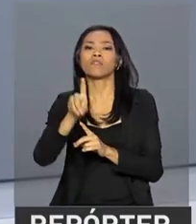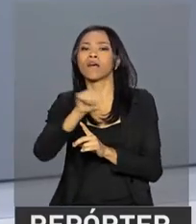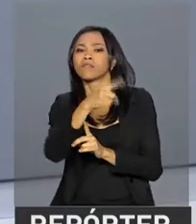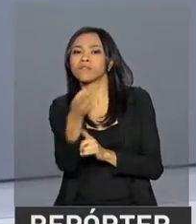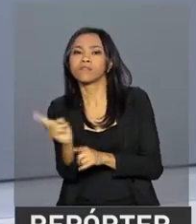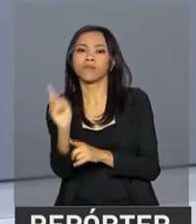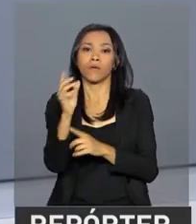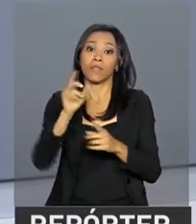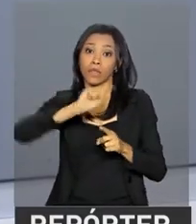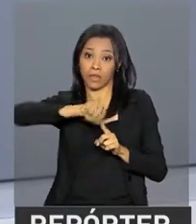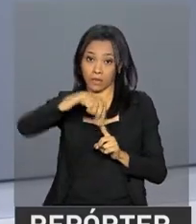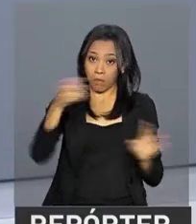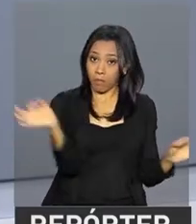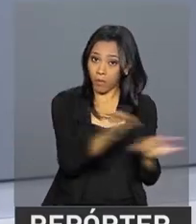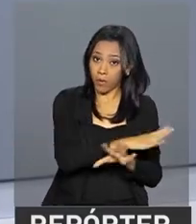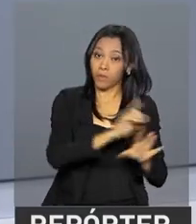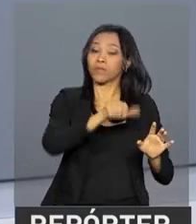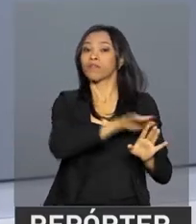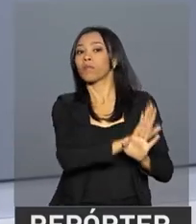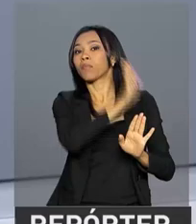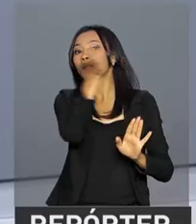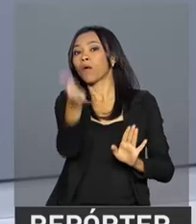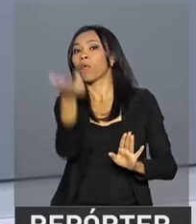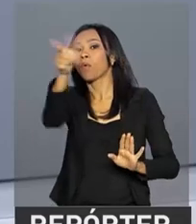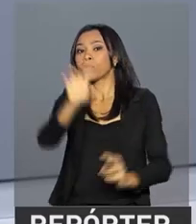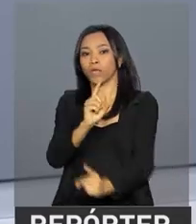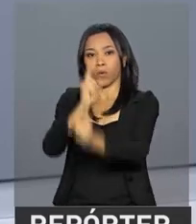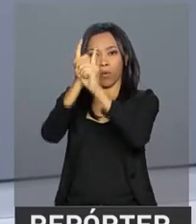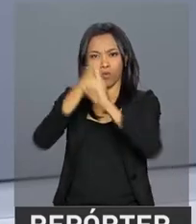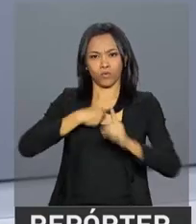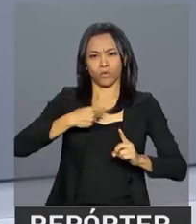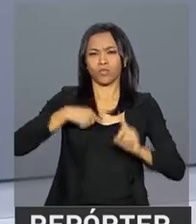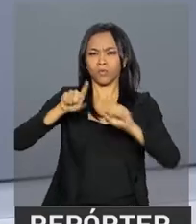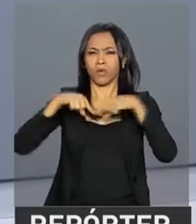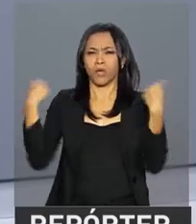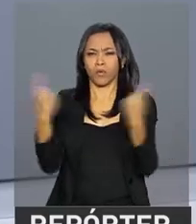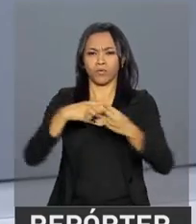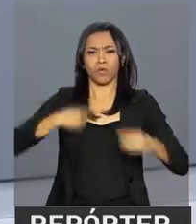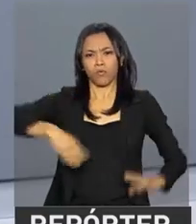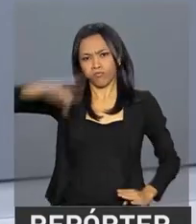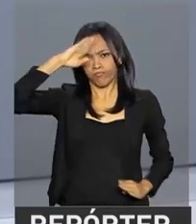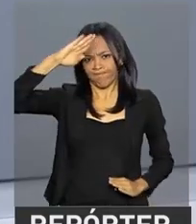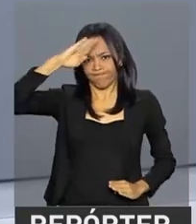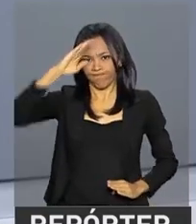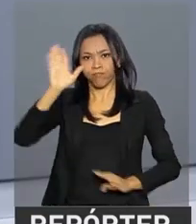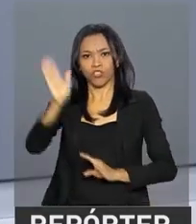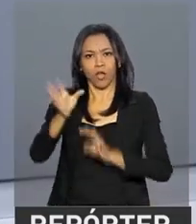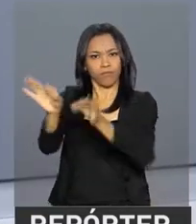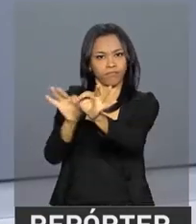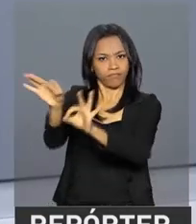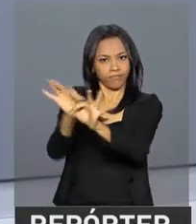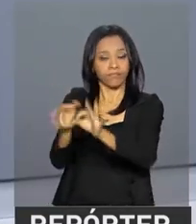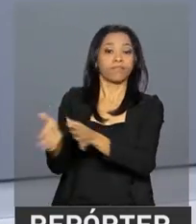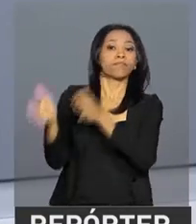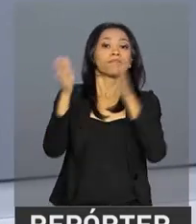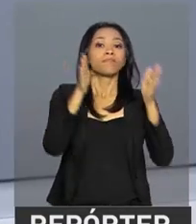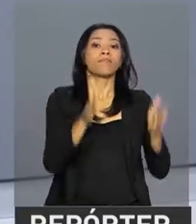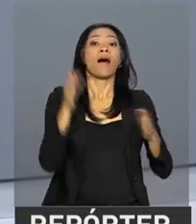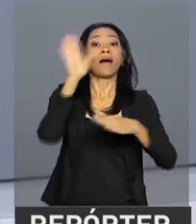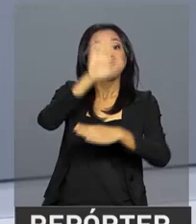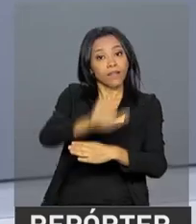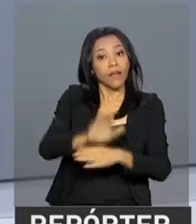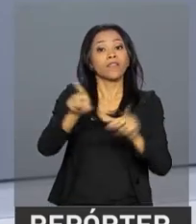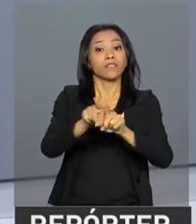para a cerimônia de apresentação dos oficiais das Forças Armadas promovidos. À tarde, o presidente sanciona o projeto de lei